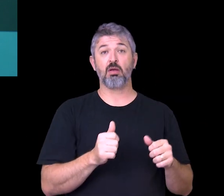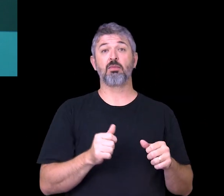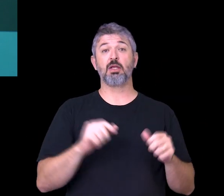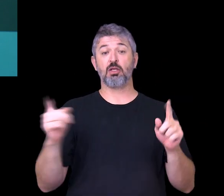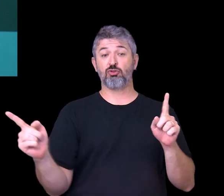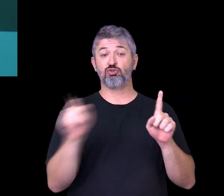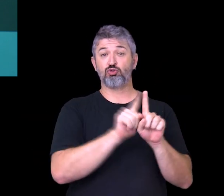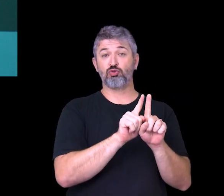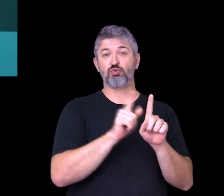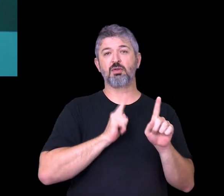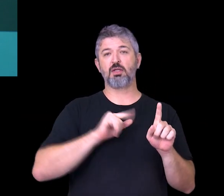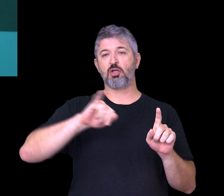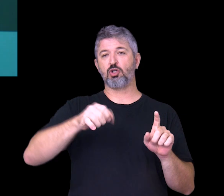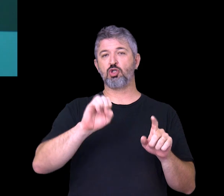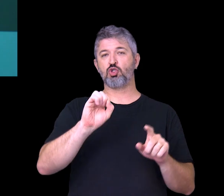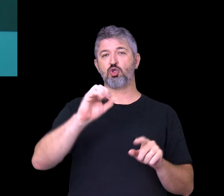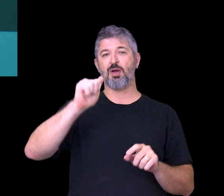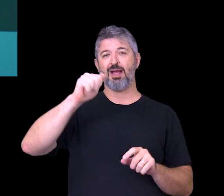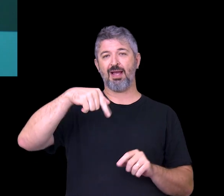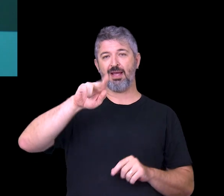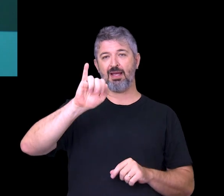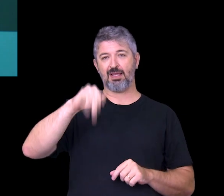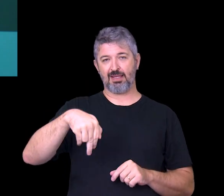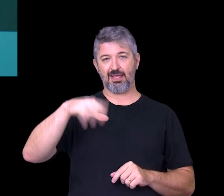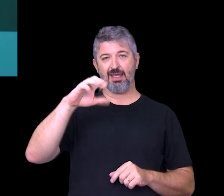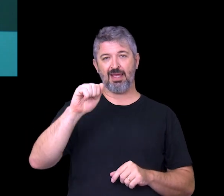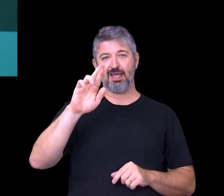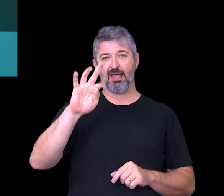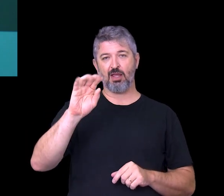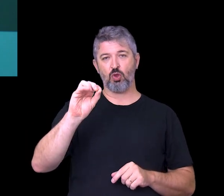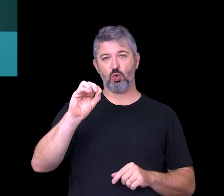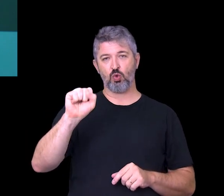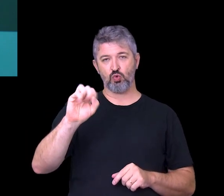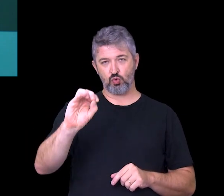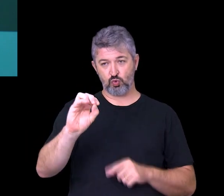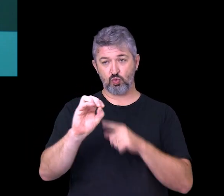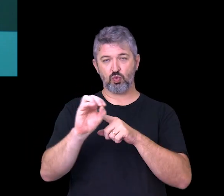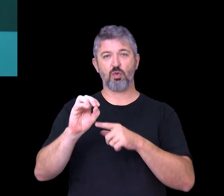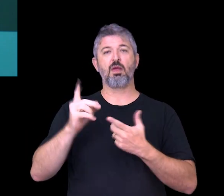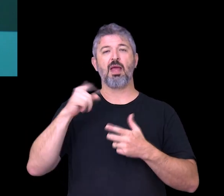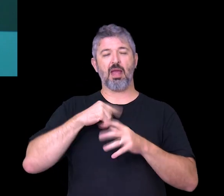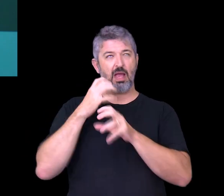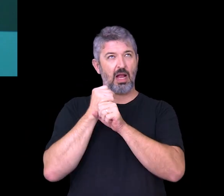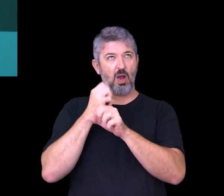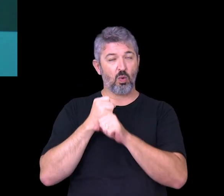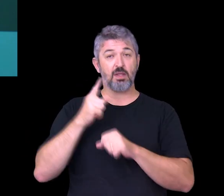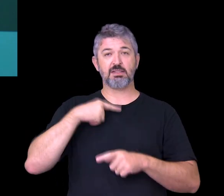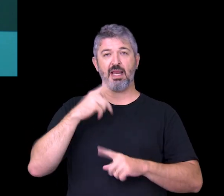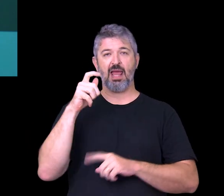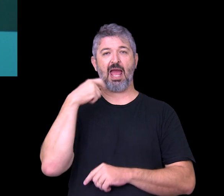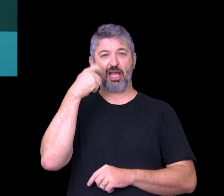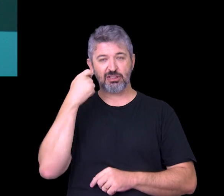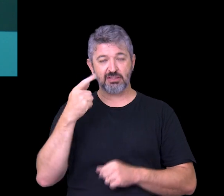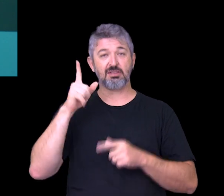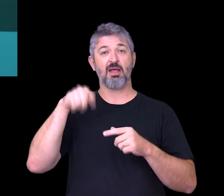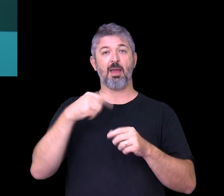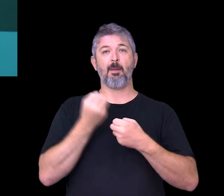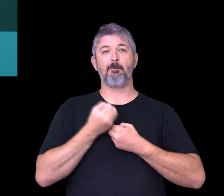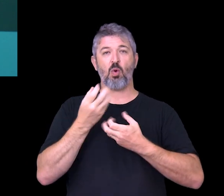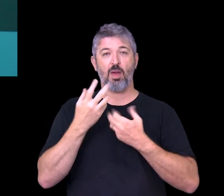que era o Joaquim Cardoso, um calculista que foi também poeta, que foi também artista, que foi poliglota,